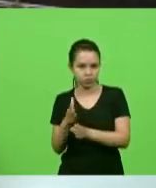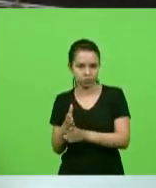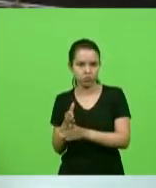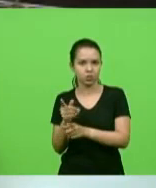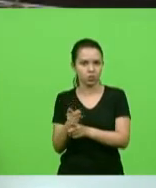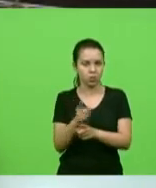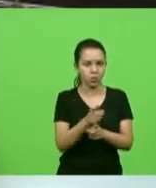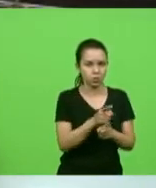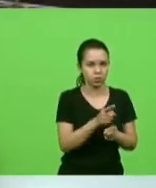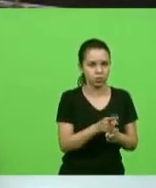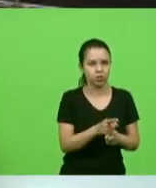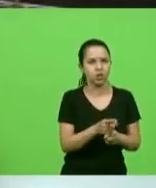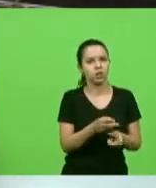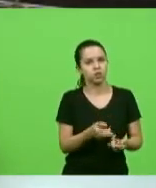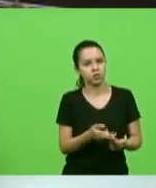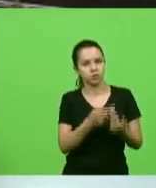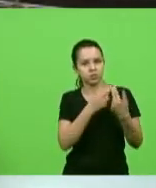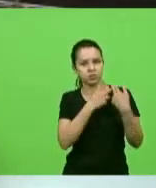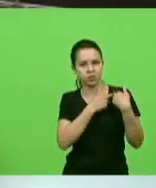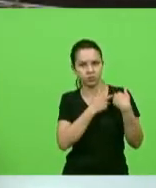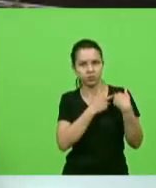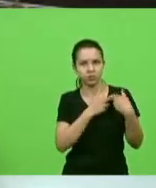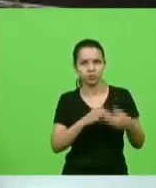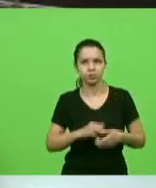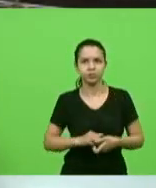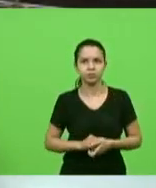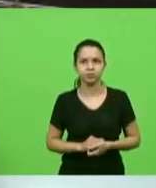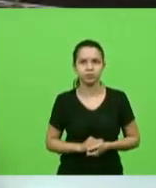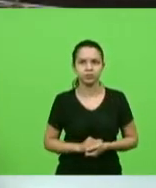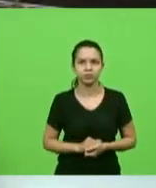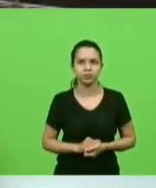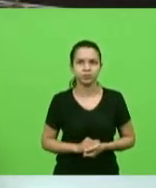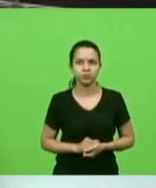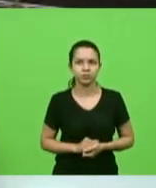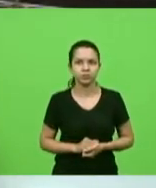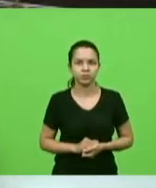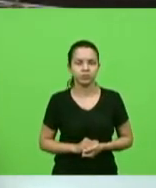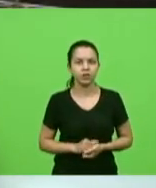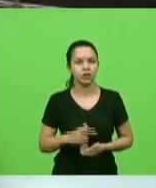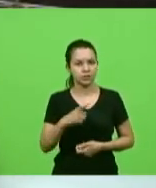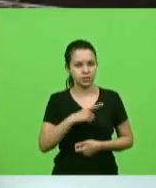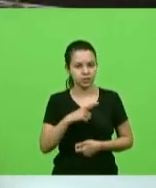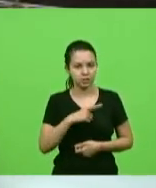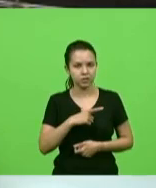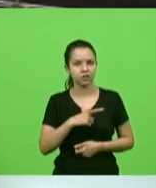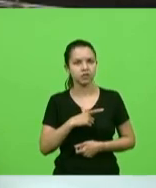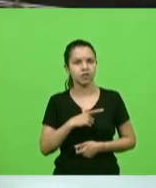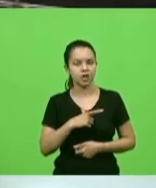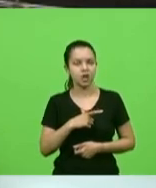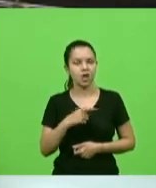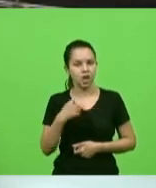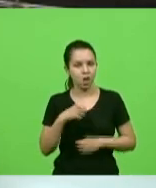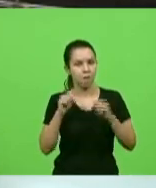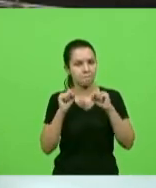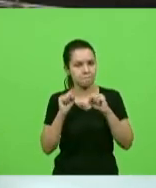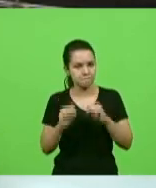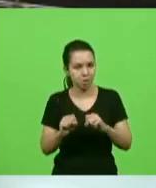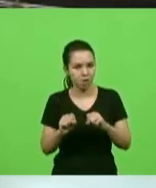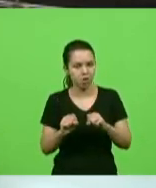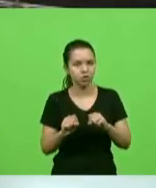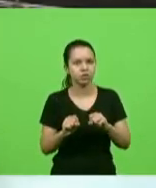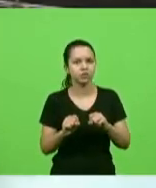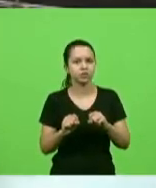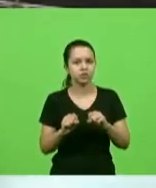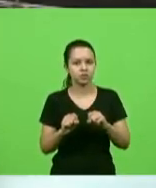identificar eventuais responsáveis e se existe algo que eu posso garantir Quando chegarmos à conclusão de